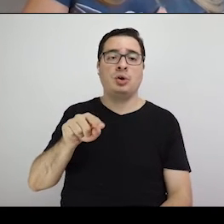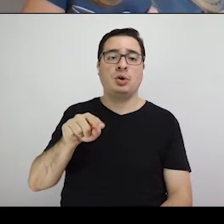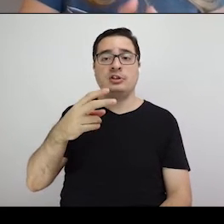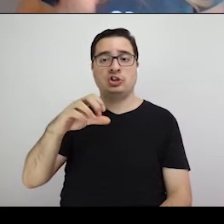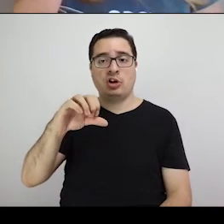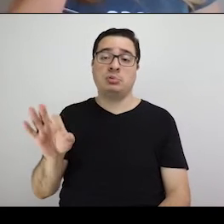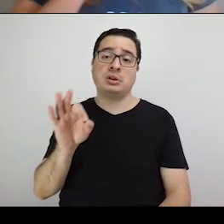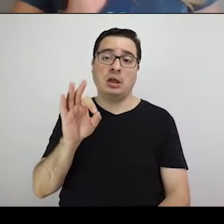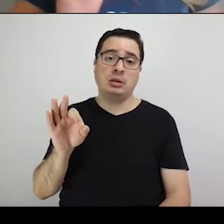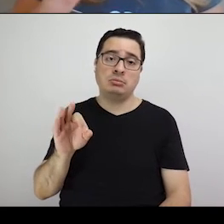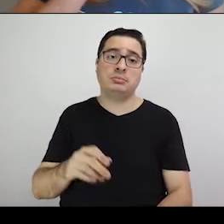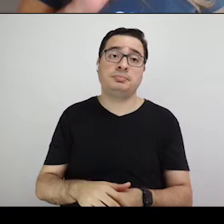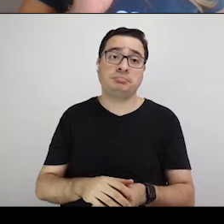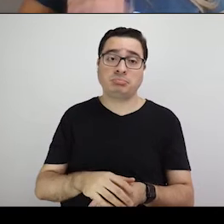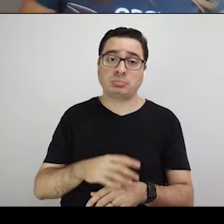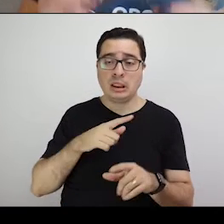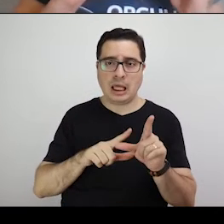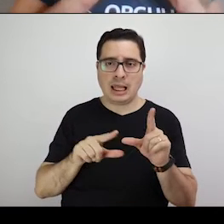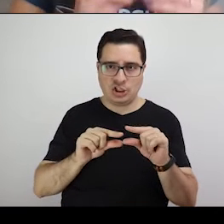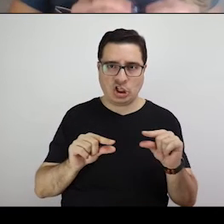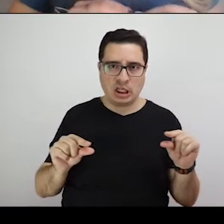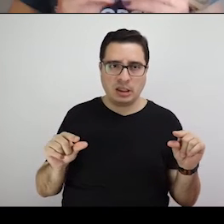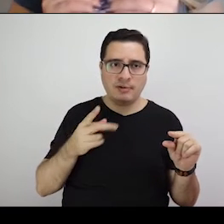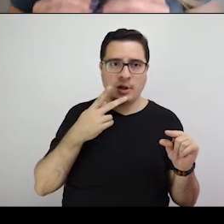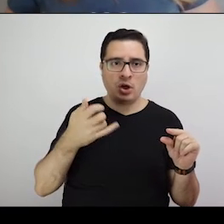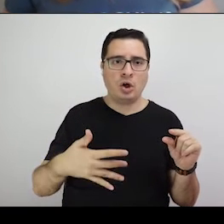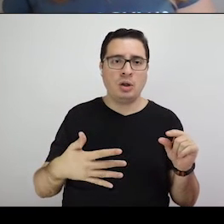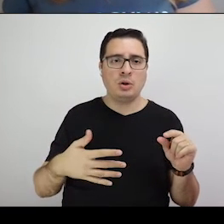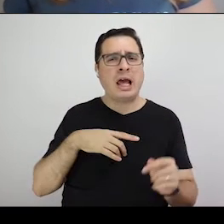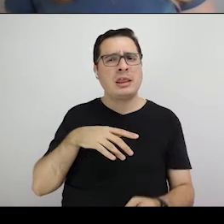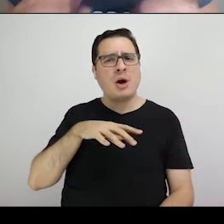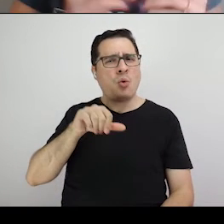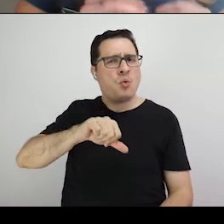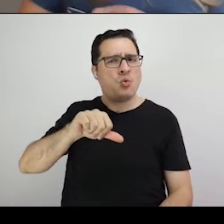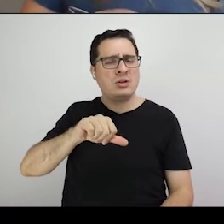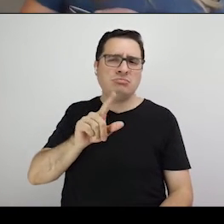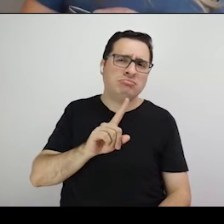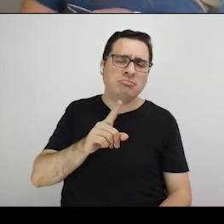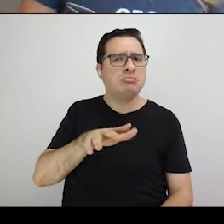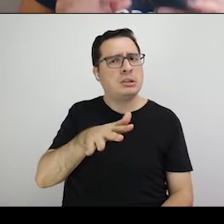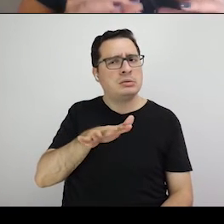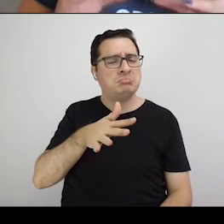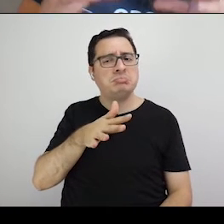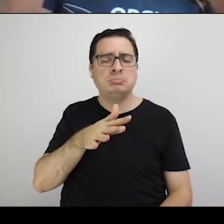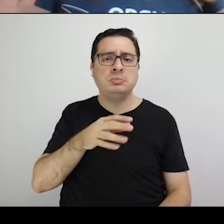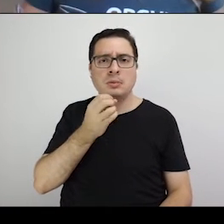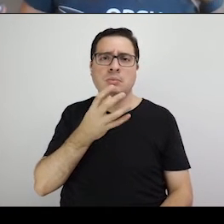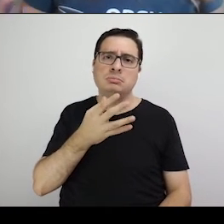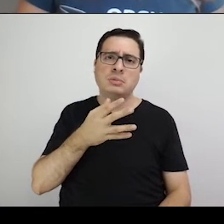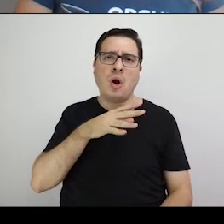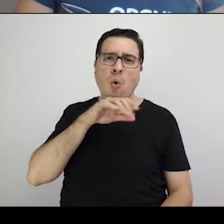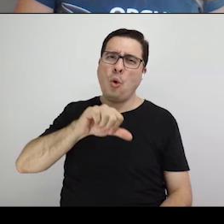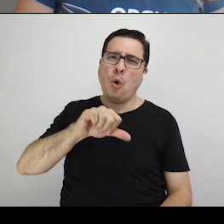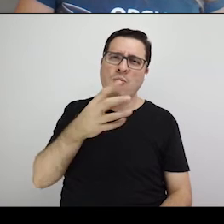87,29%. Então, ali na legenda, no range, não é tão ruim, tá? A acessibilidade não é tão